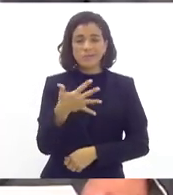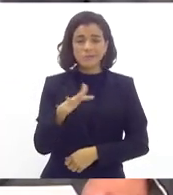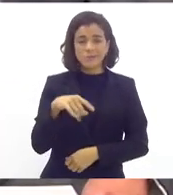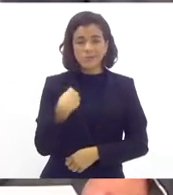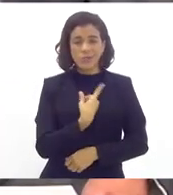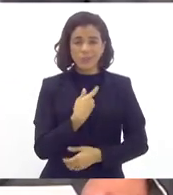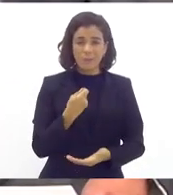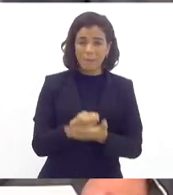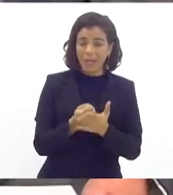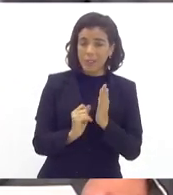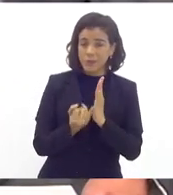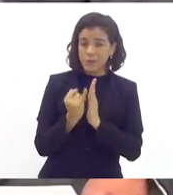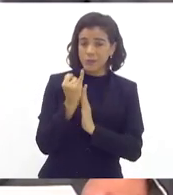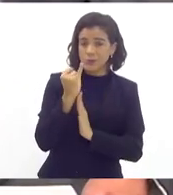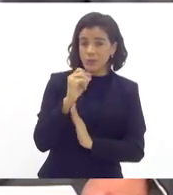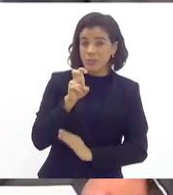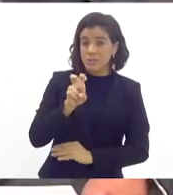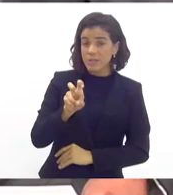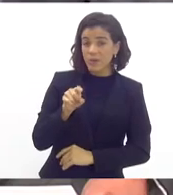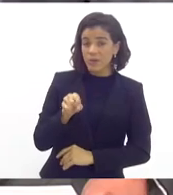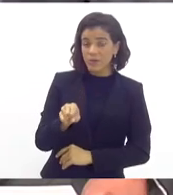pagando de juros